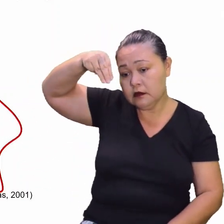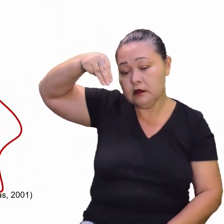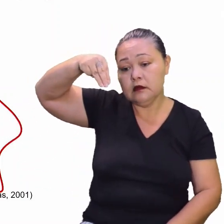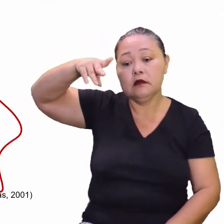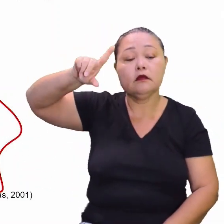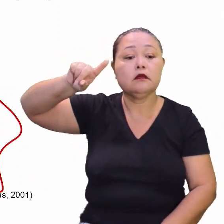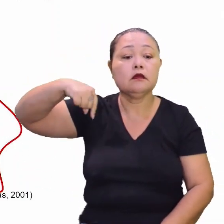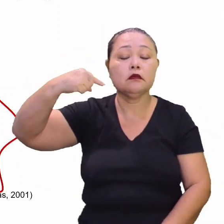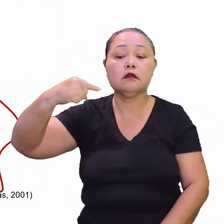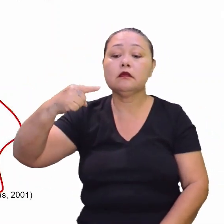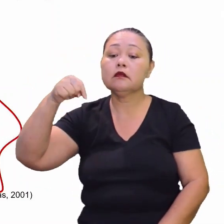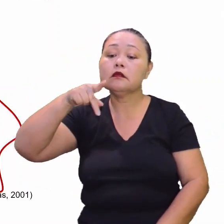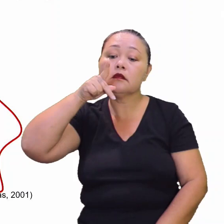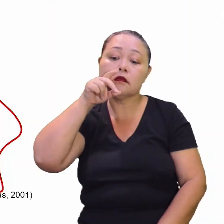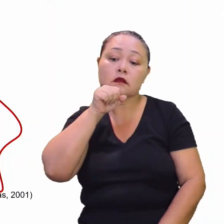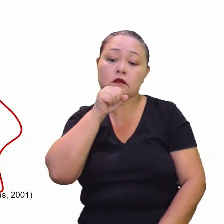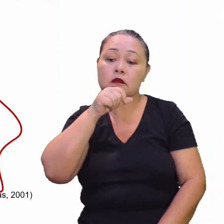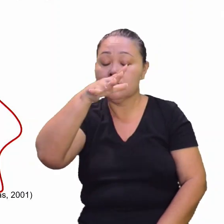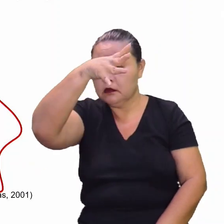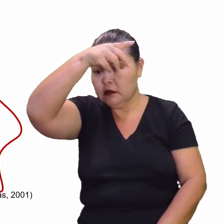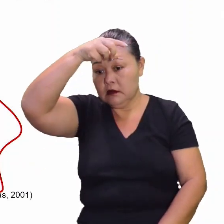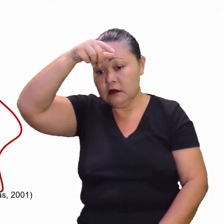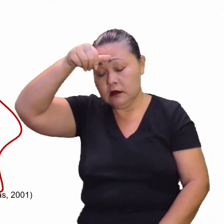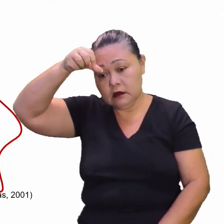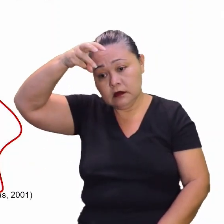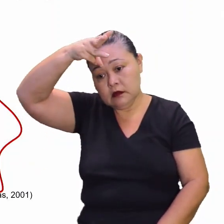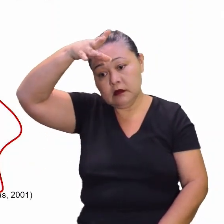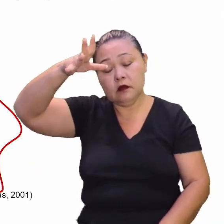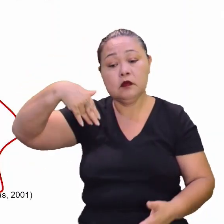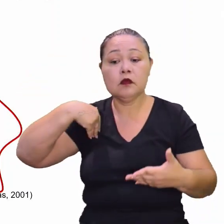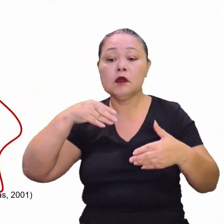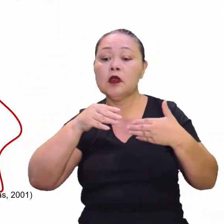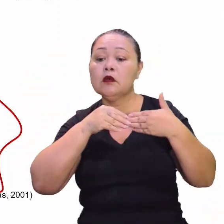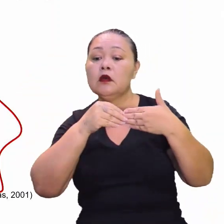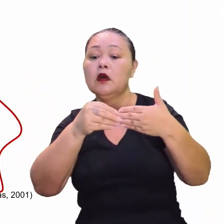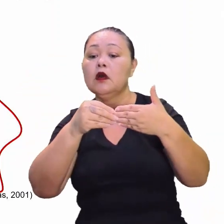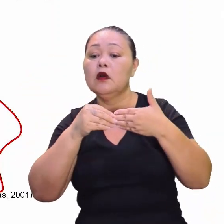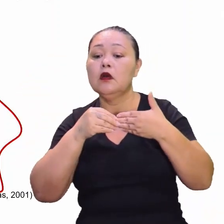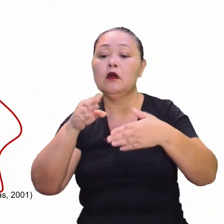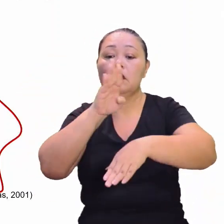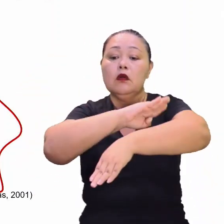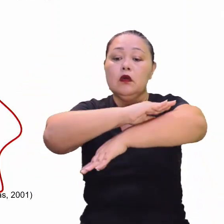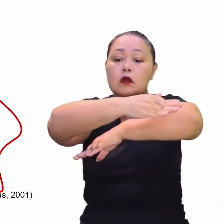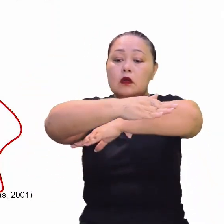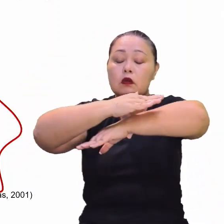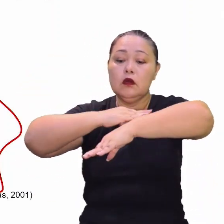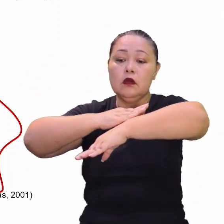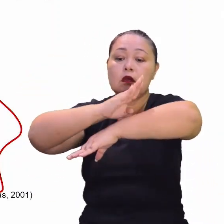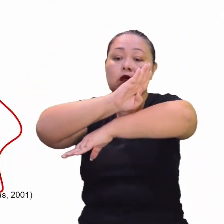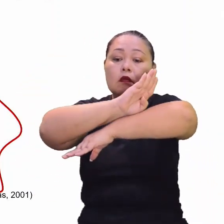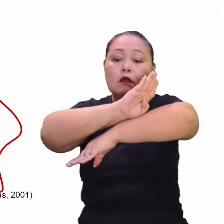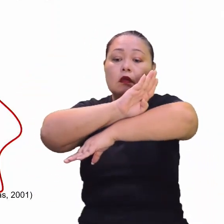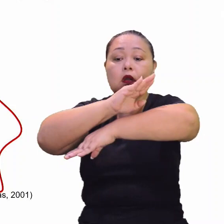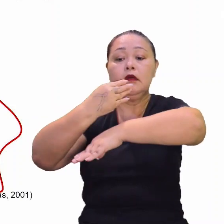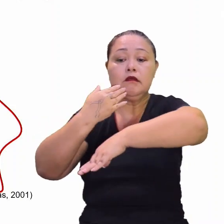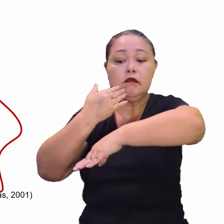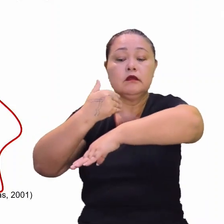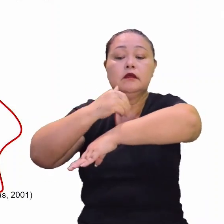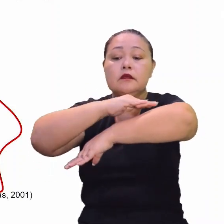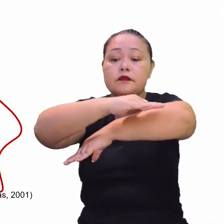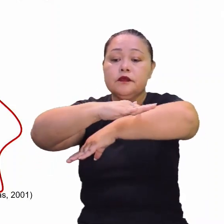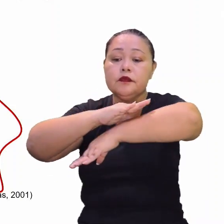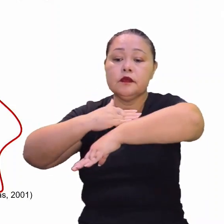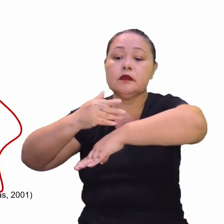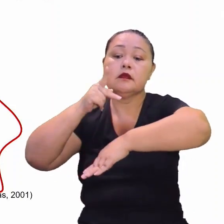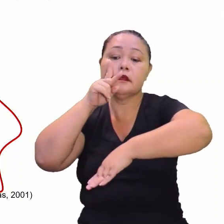aqui de Porto Velho para Manaus, nem sempre vai de transporte rodoviário por conta das condições precária, né,